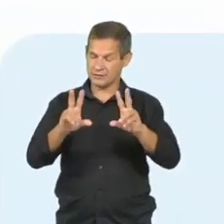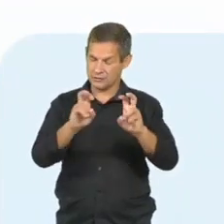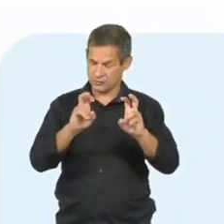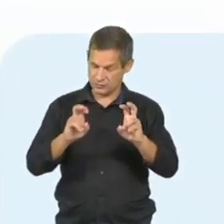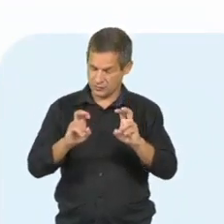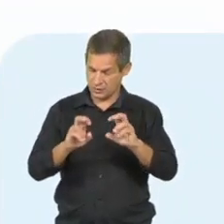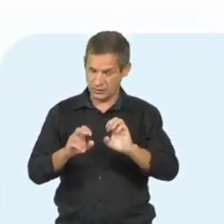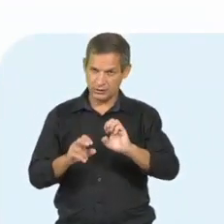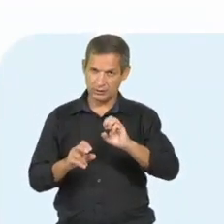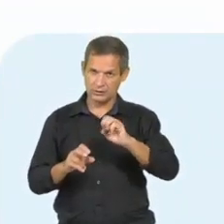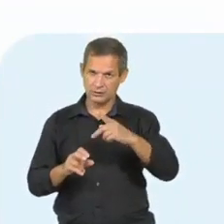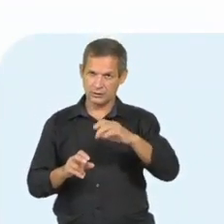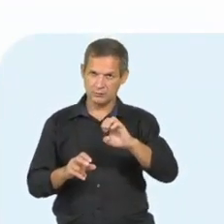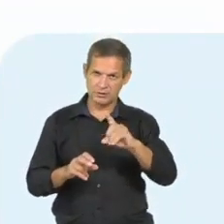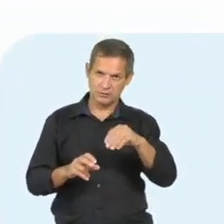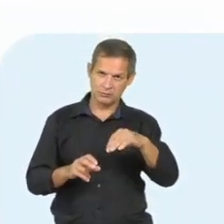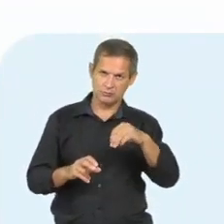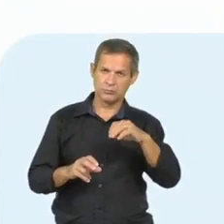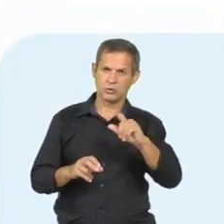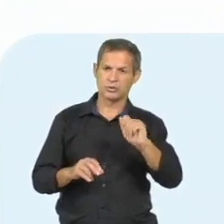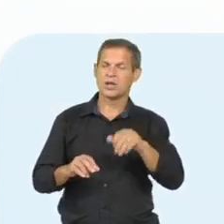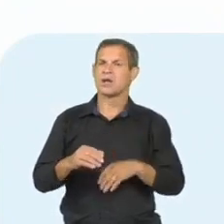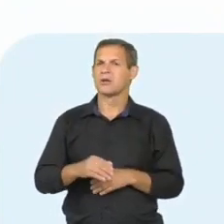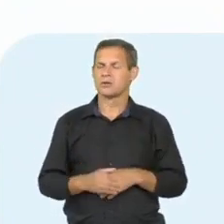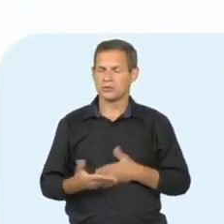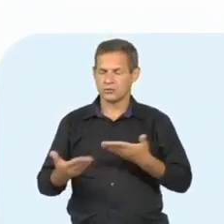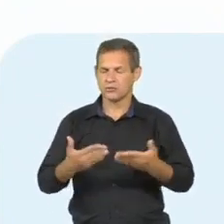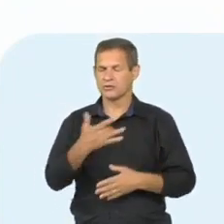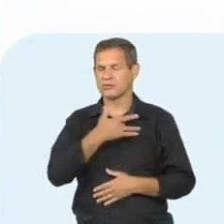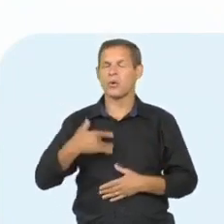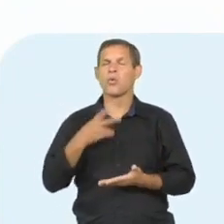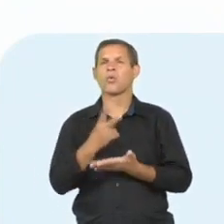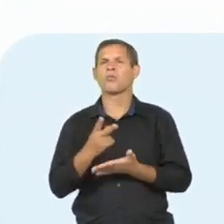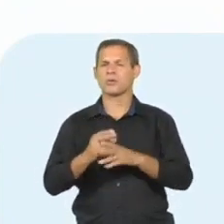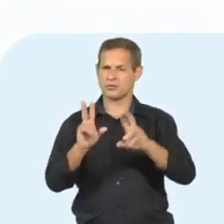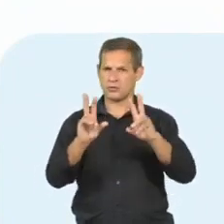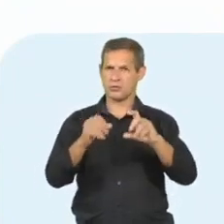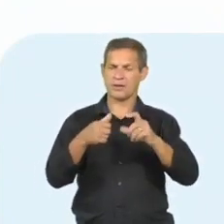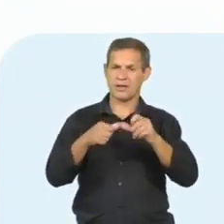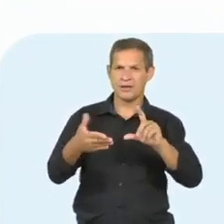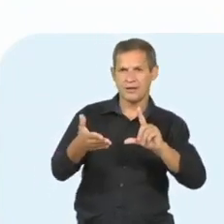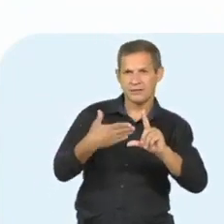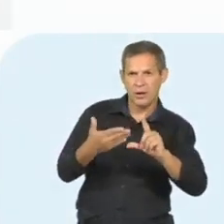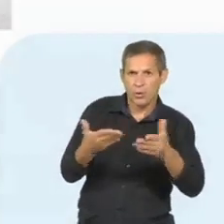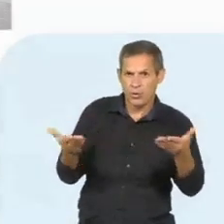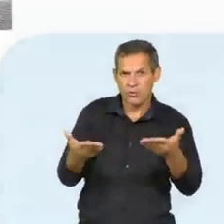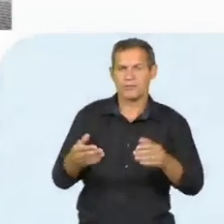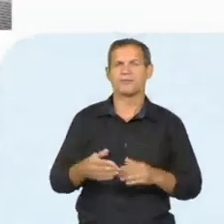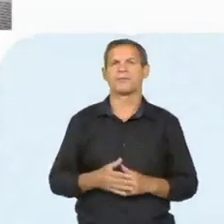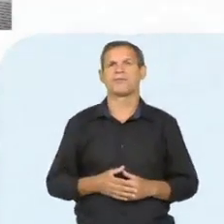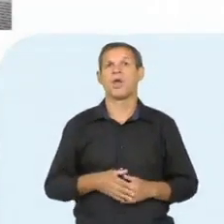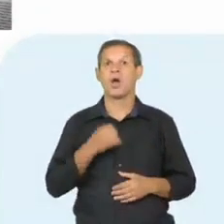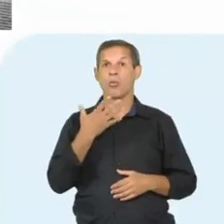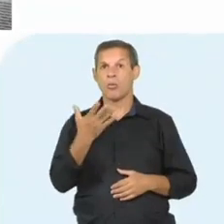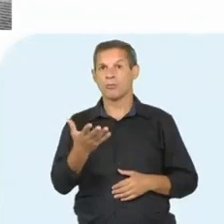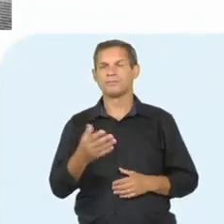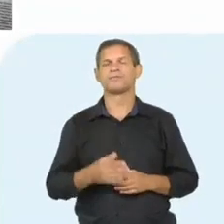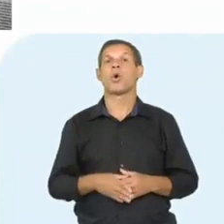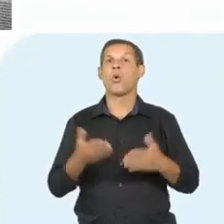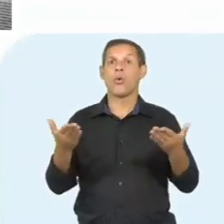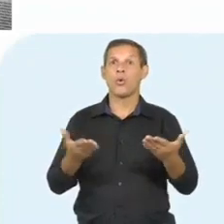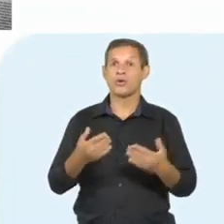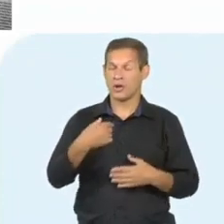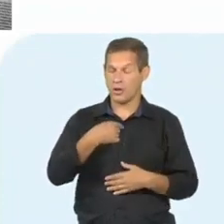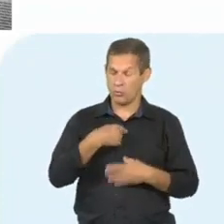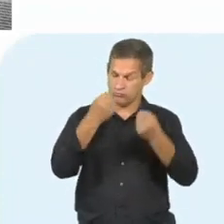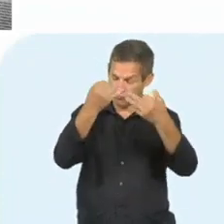tema, Epidemiologia nos serviços de saúde, o mesmo título desta teleaula. Bom, hoje eu